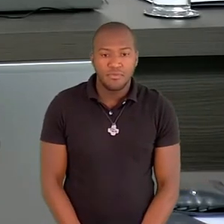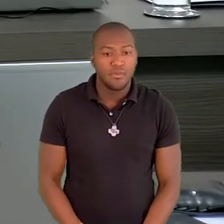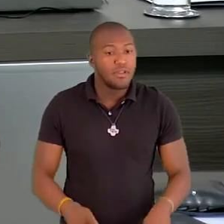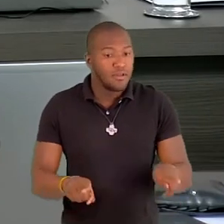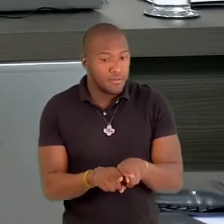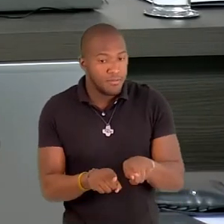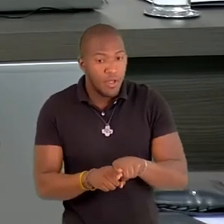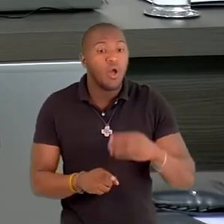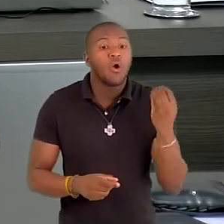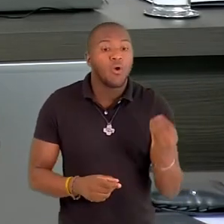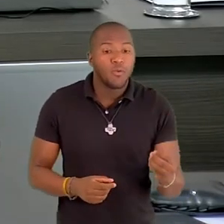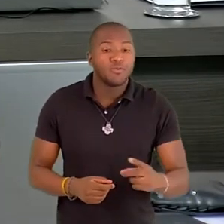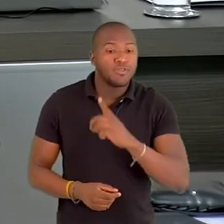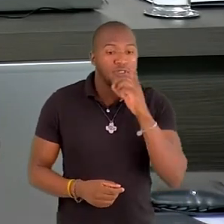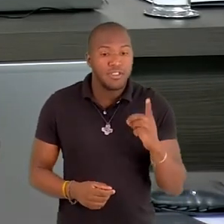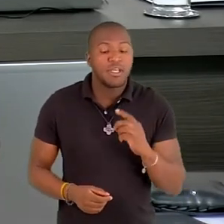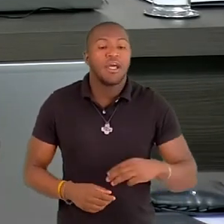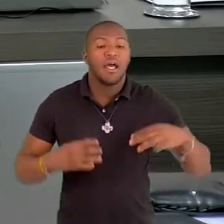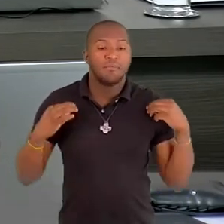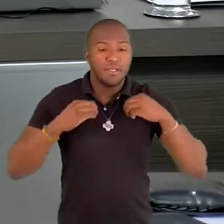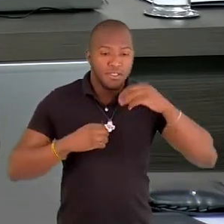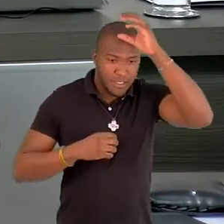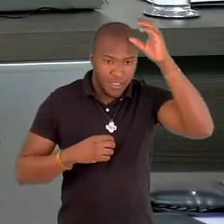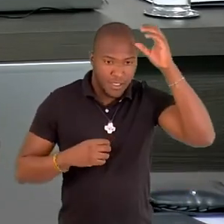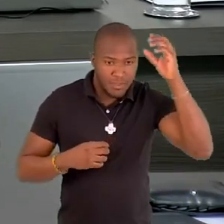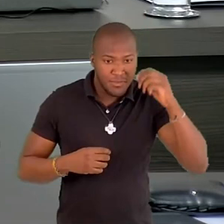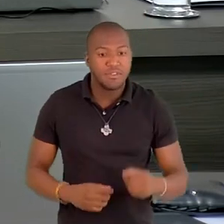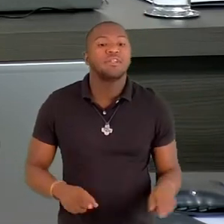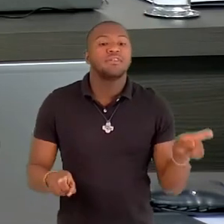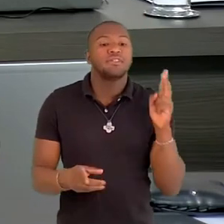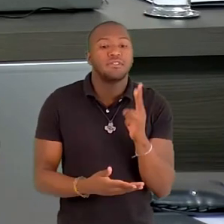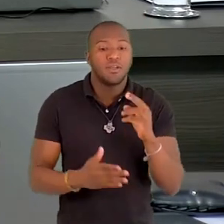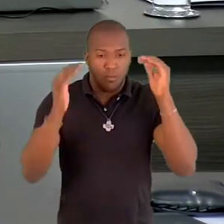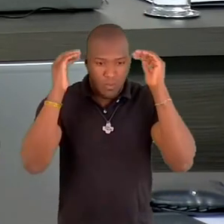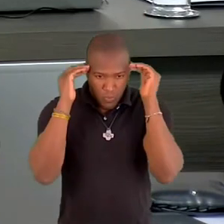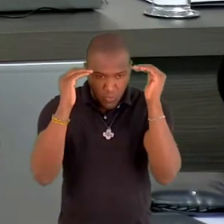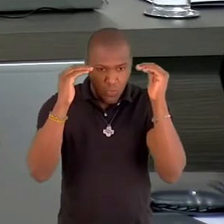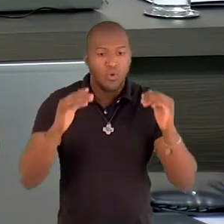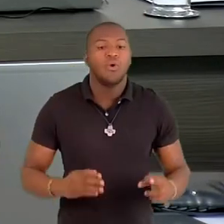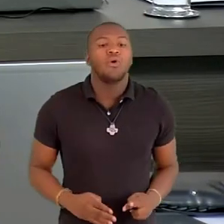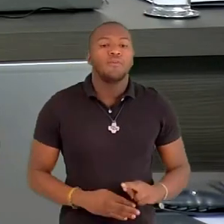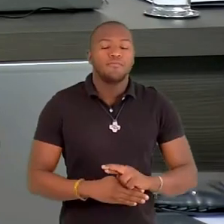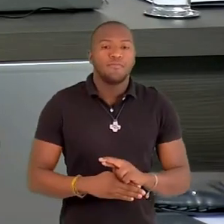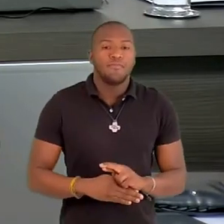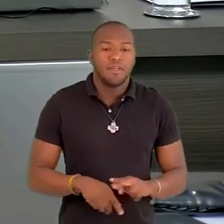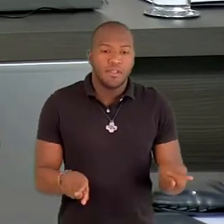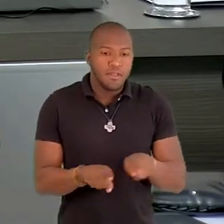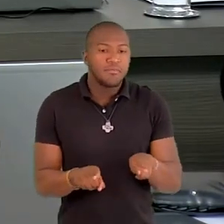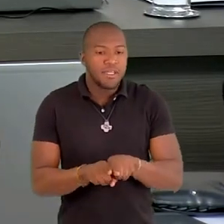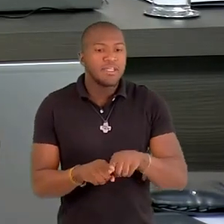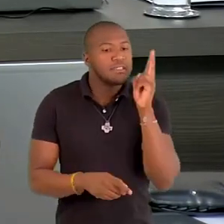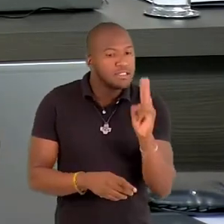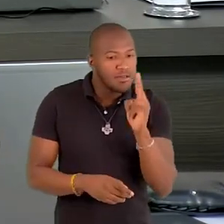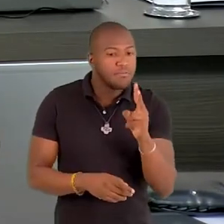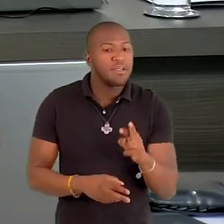bem disse o conselheiro Otávio, a ministra Carmen Lúcia sempre honrou o magistério e sempre dignificou a